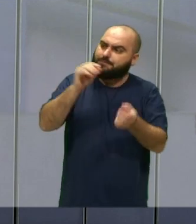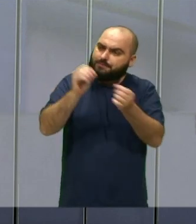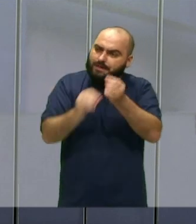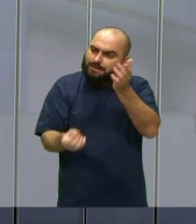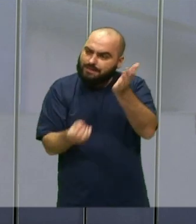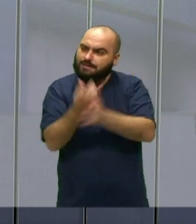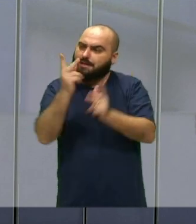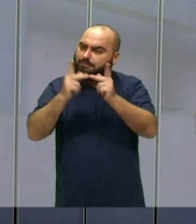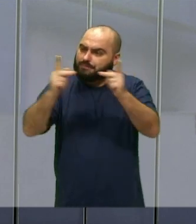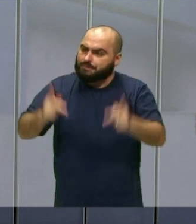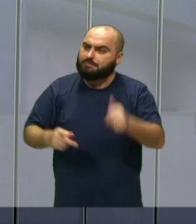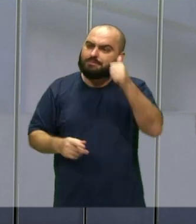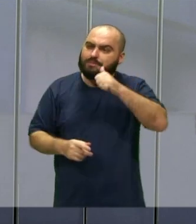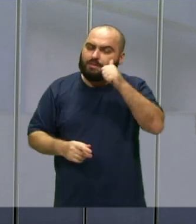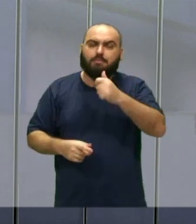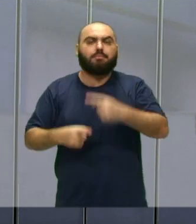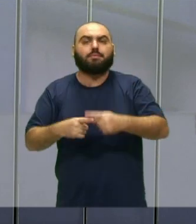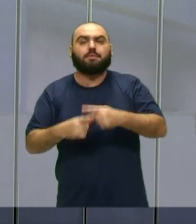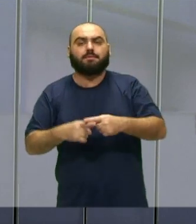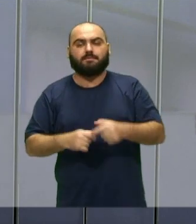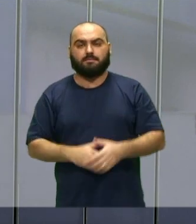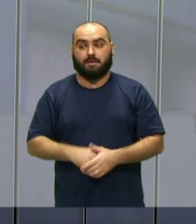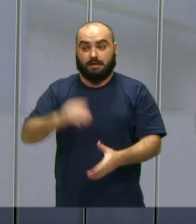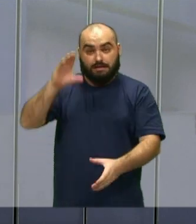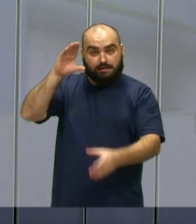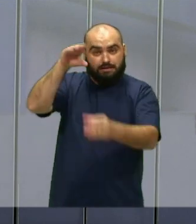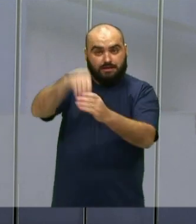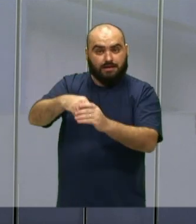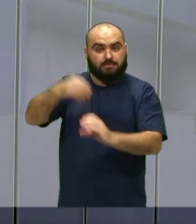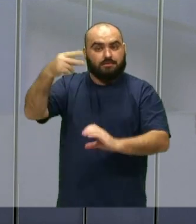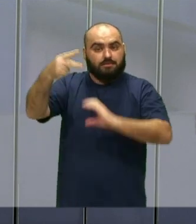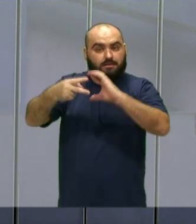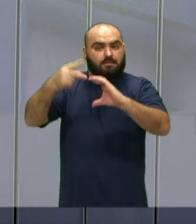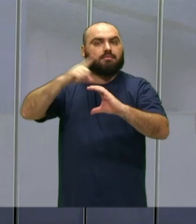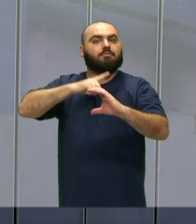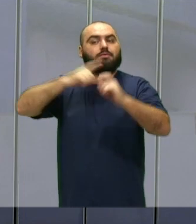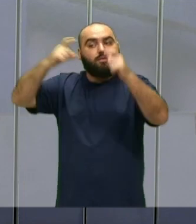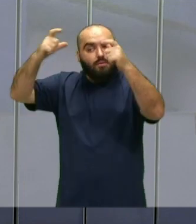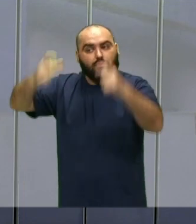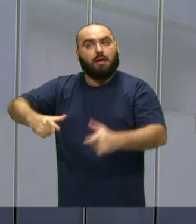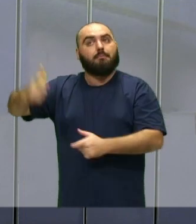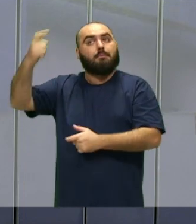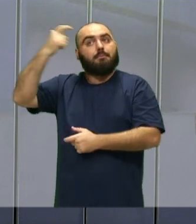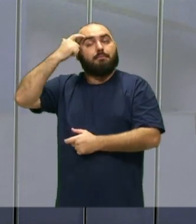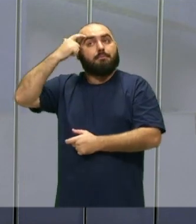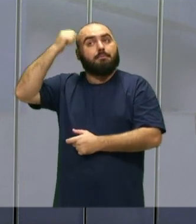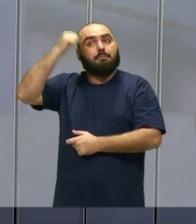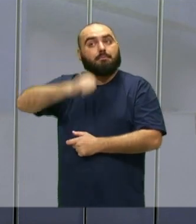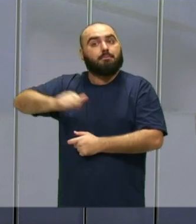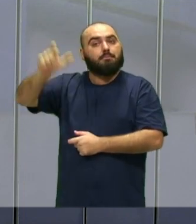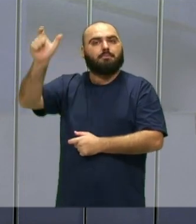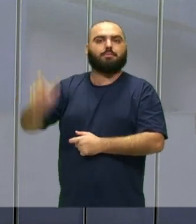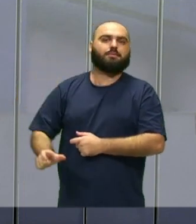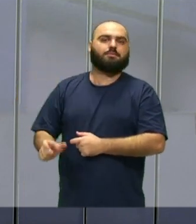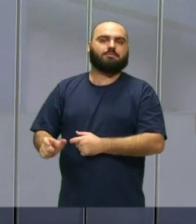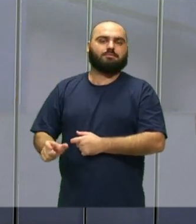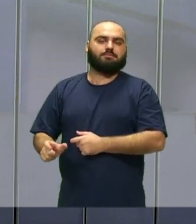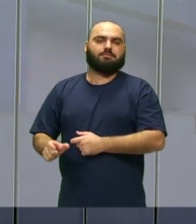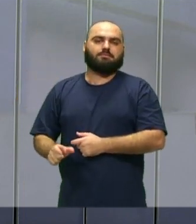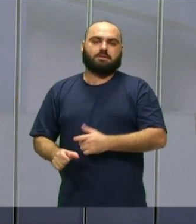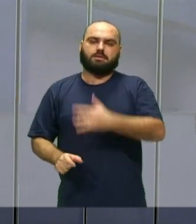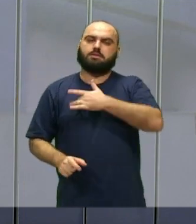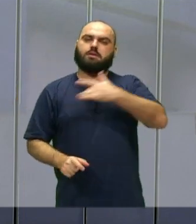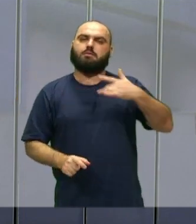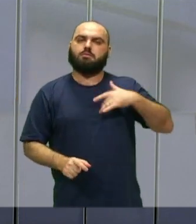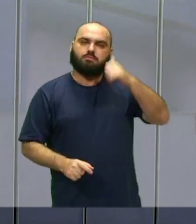da Procuradoria das Mulheres. Para quê? Para que na Câmara tenha um espaço que possa pensar a mulher. Pensar diferente. Pensar a saúde